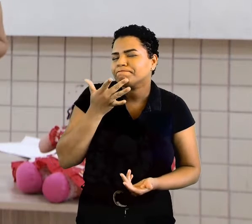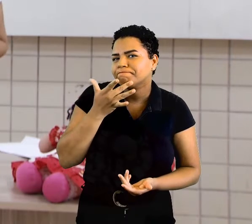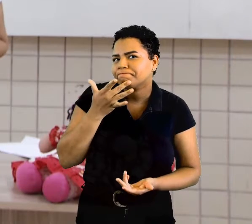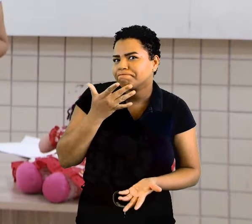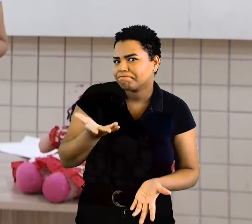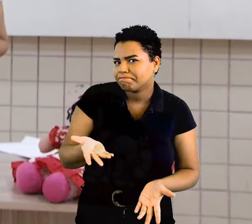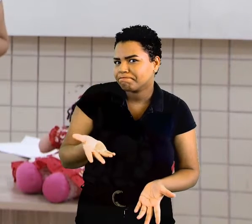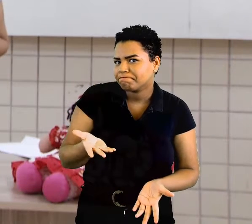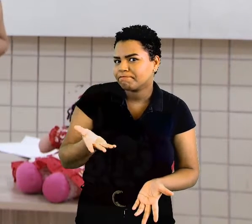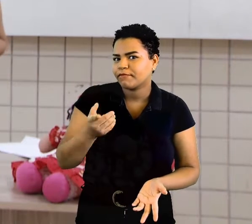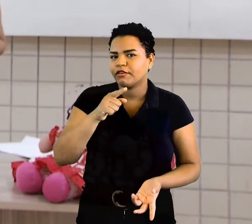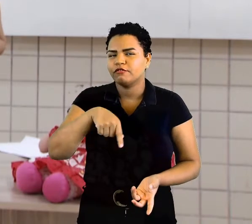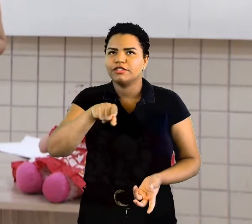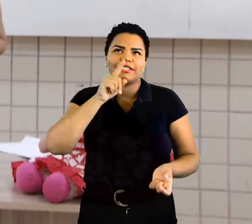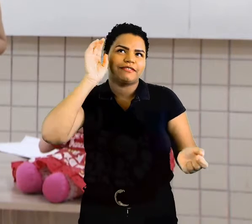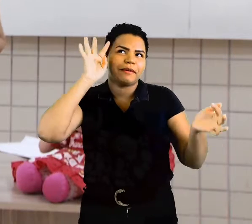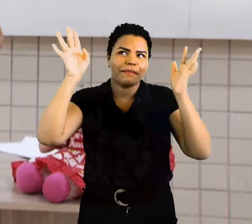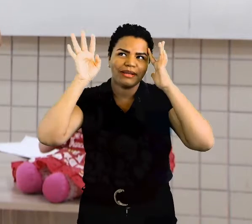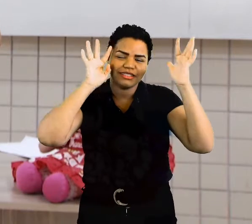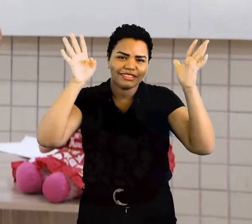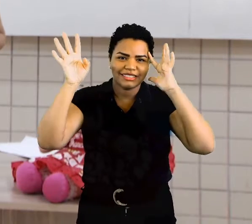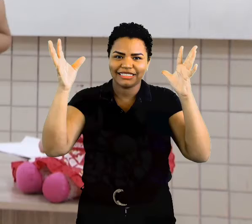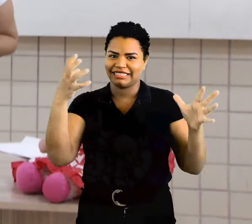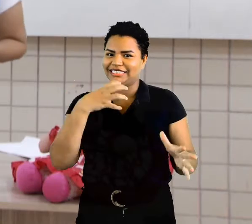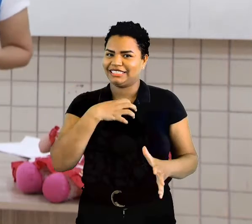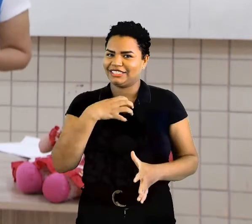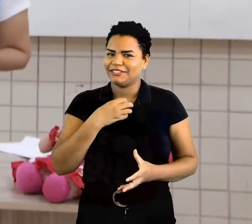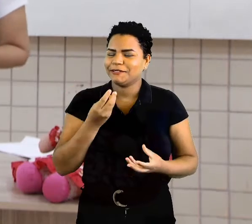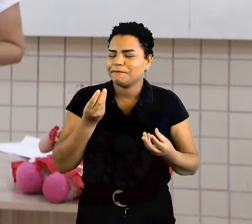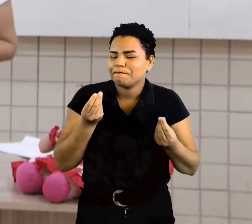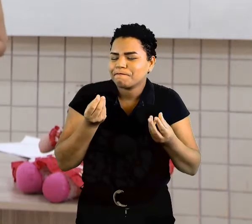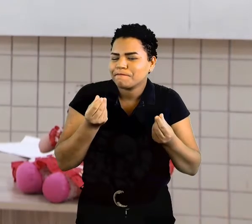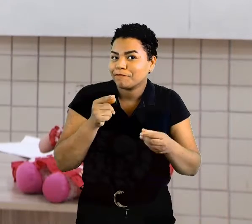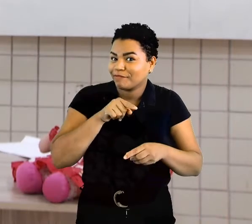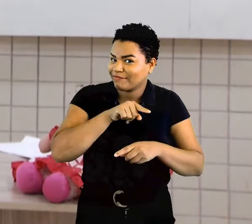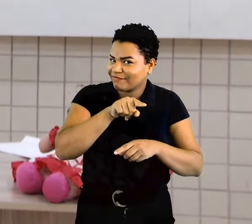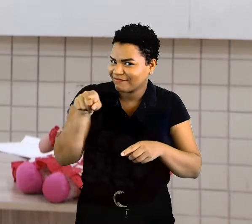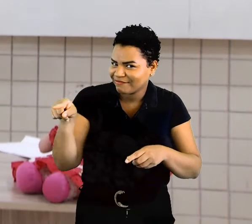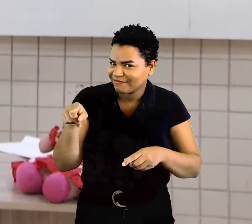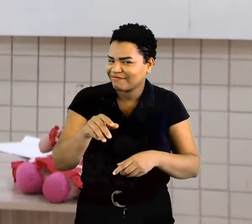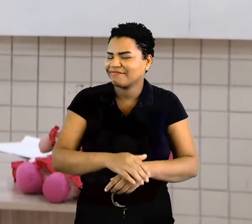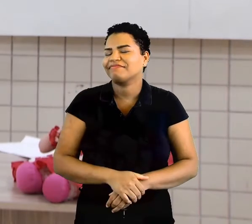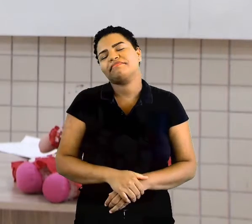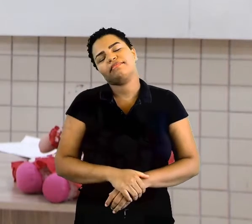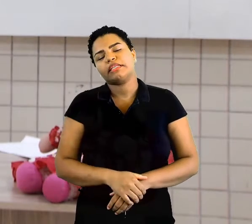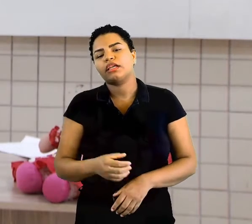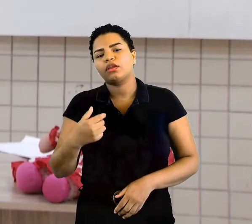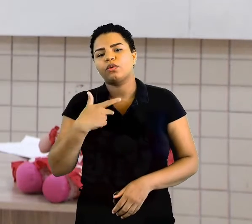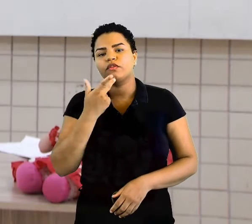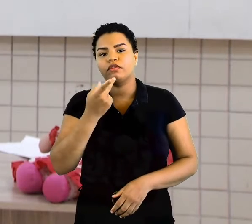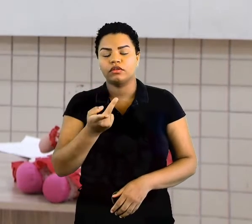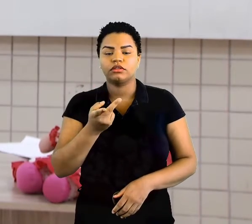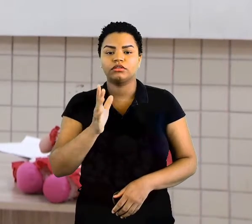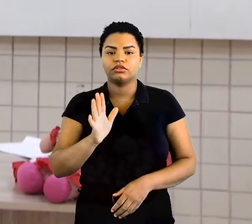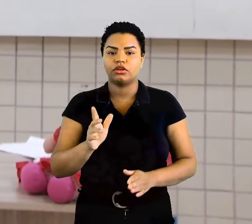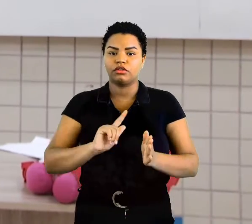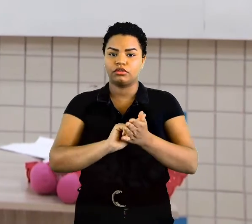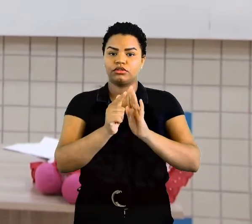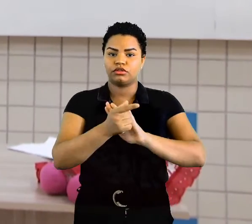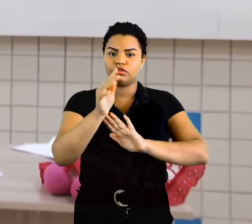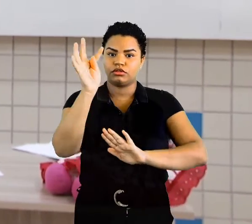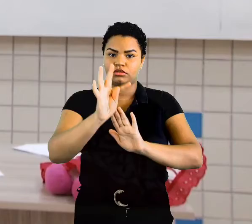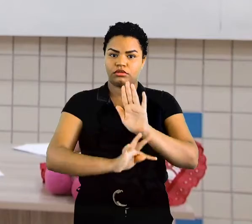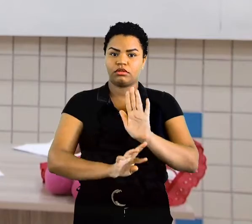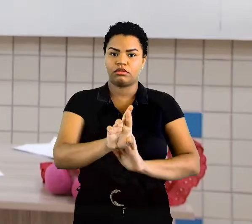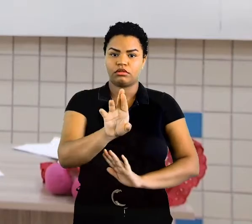usar a imaginação e sentir o gostinho daí. Como eu falei, o gênero textual receita é um gênero